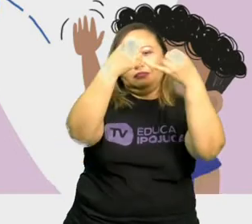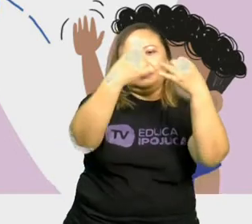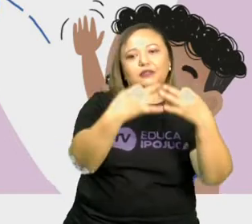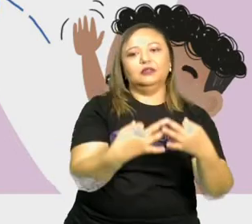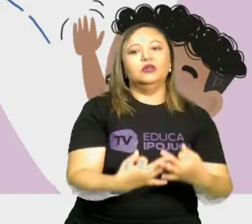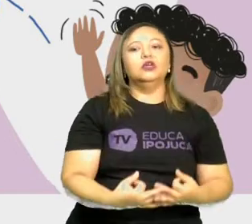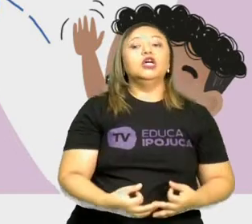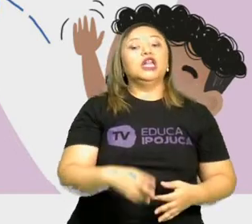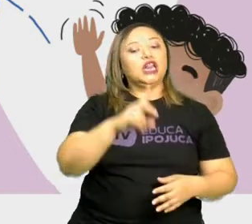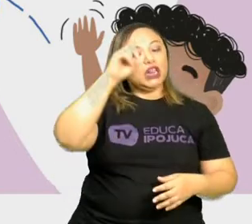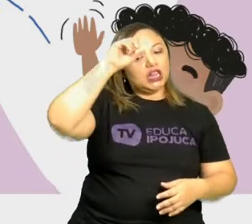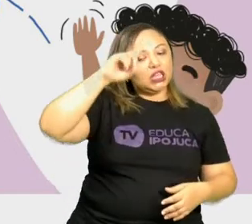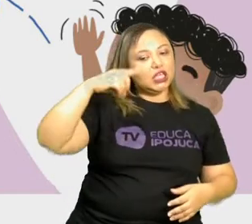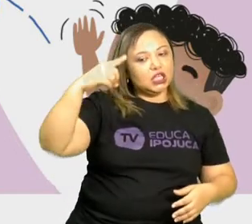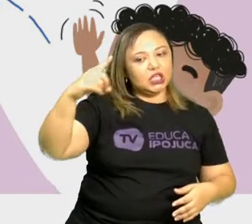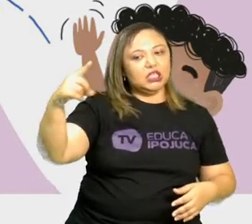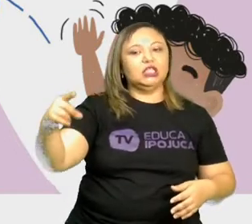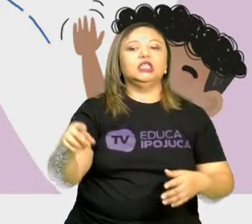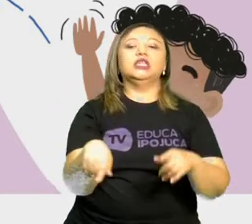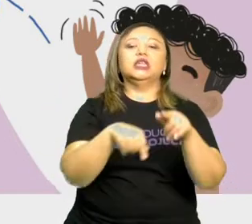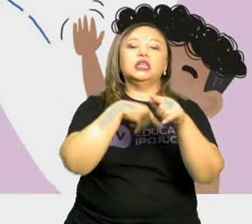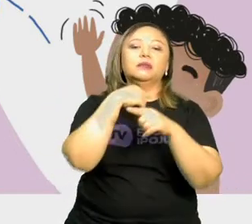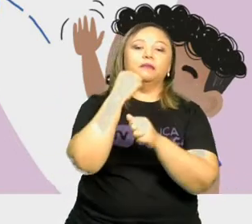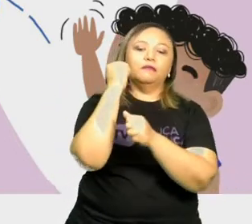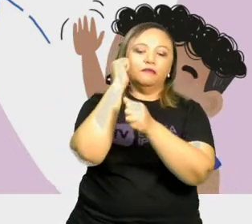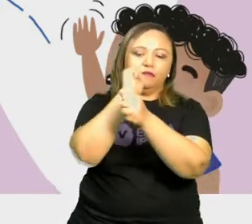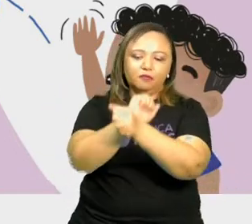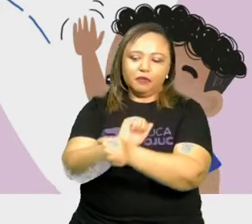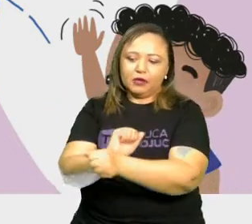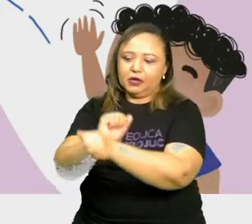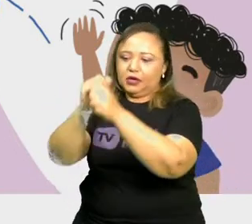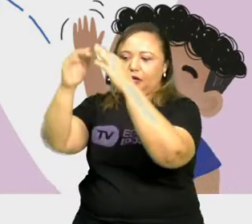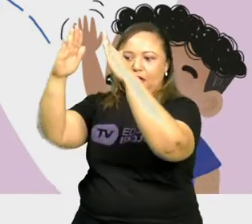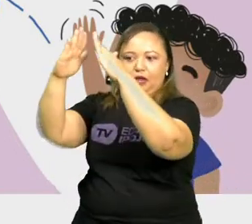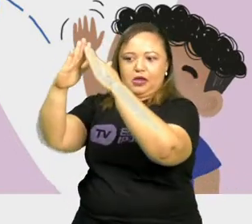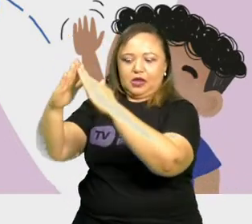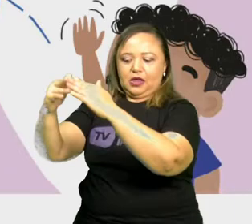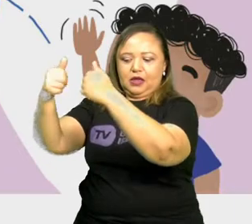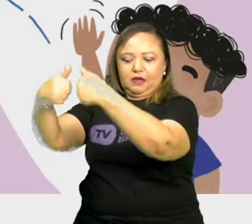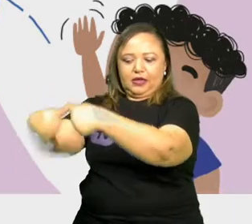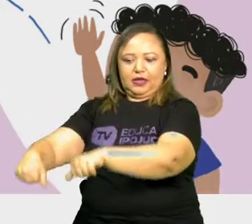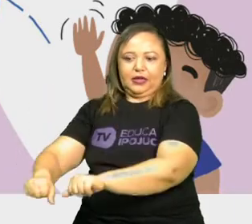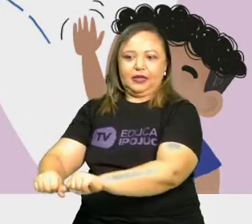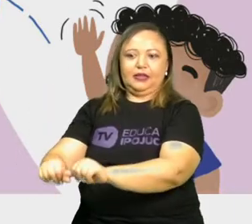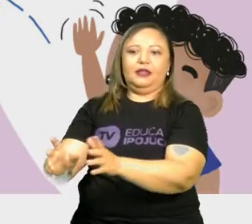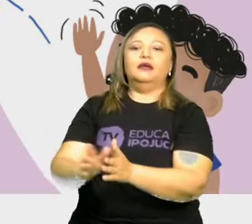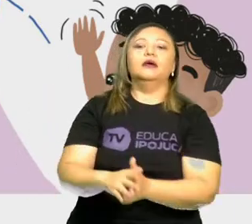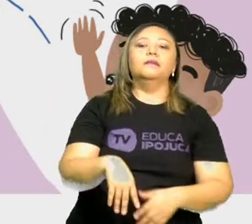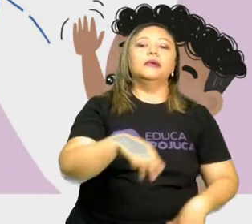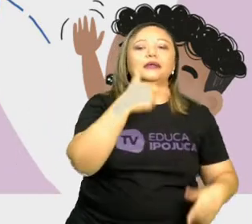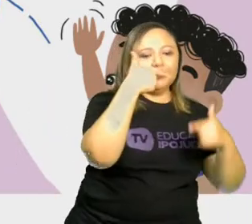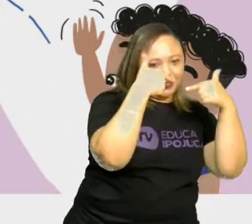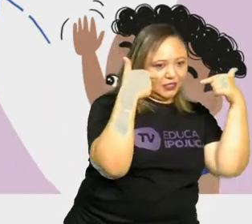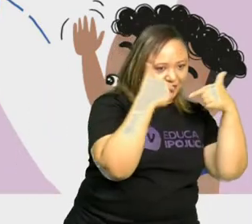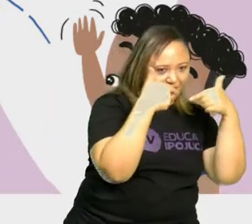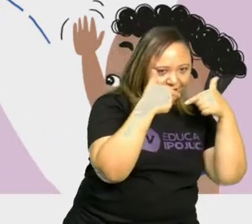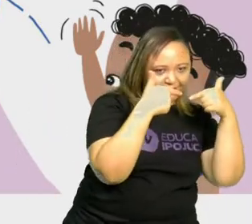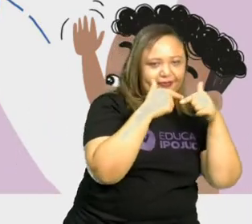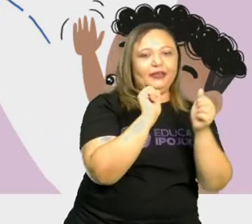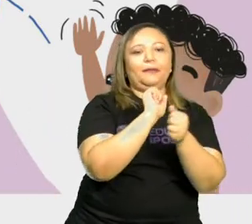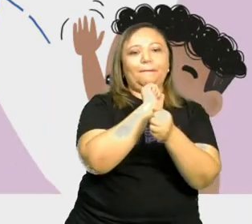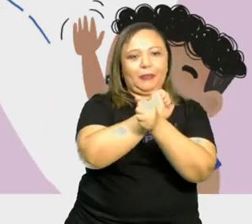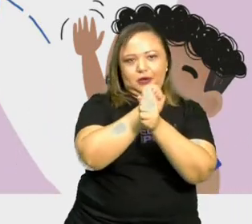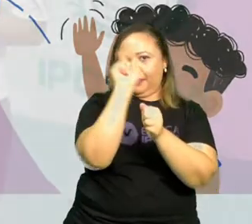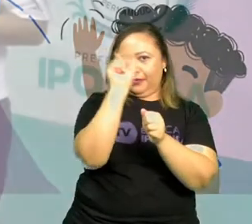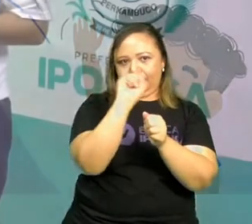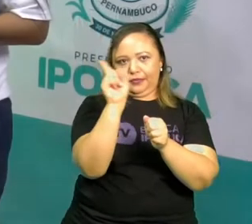Nos próximos dias é preciso saber parar, menos a capacidade de sorrir. Tudo pode esperar, só não